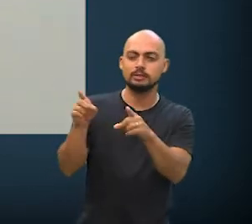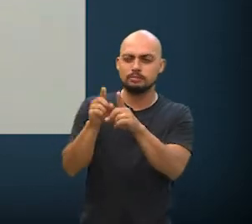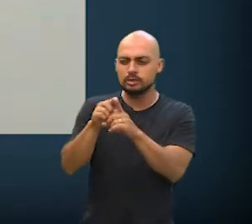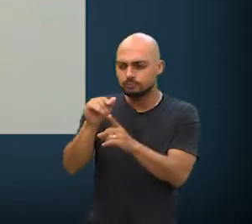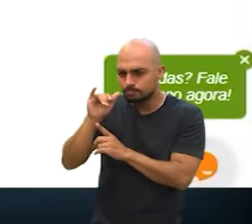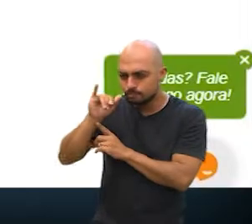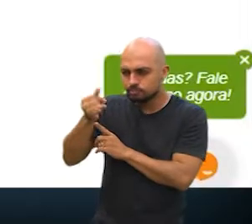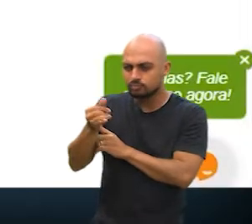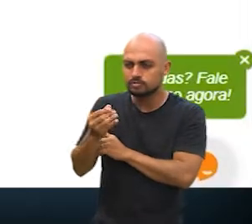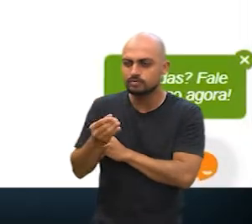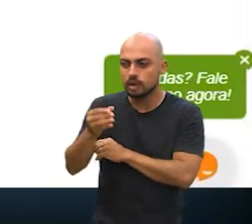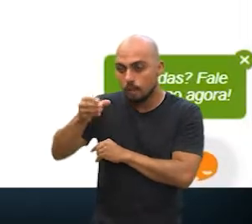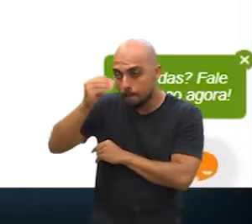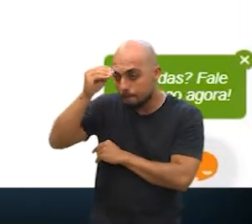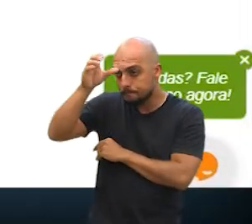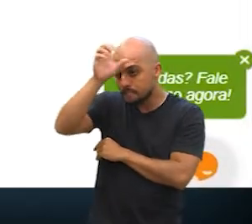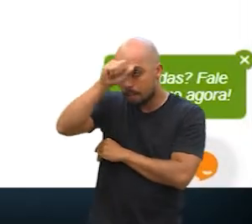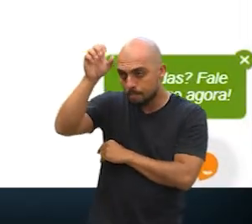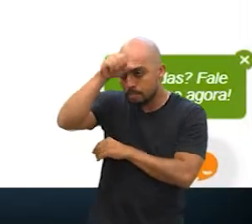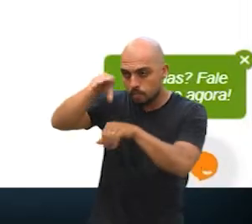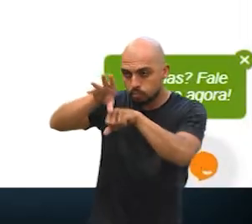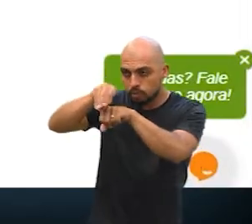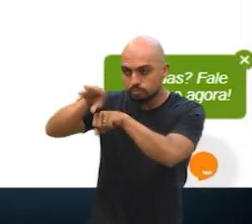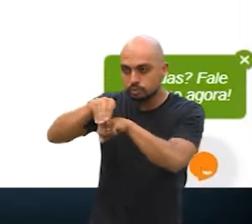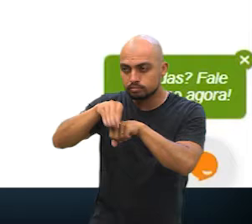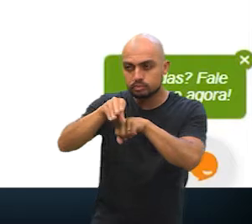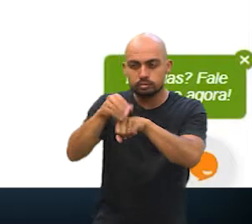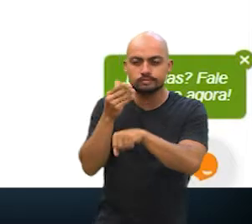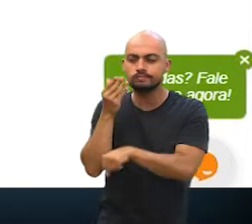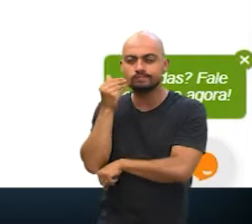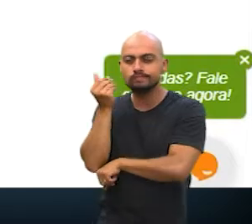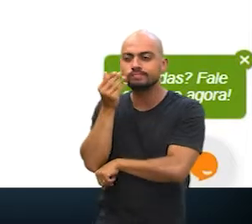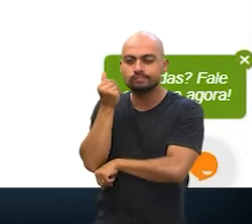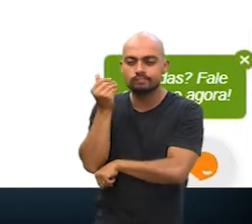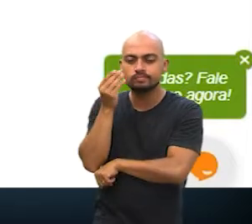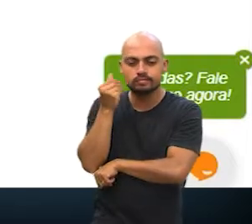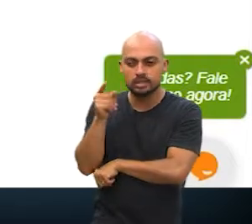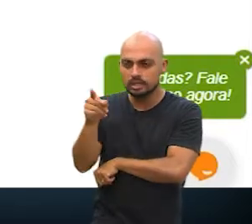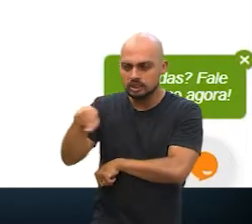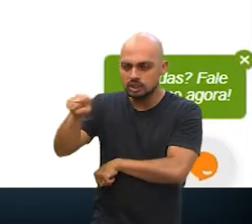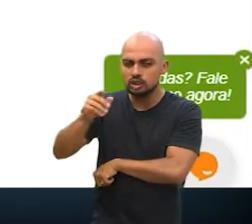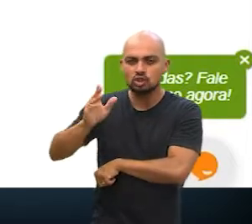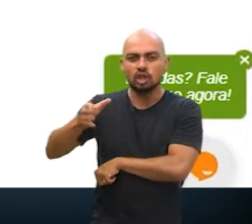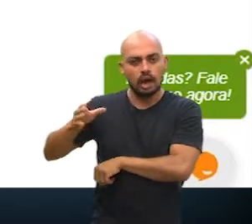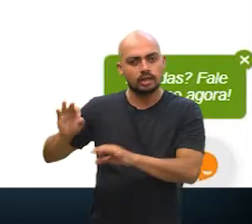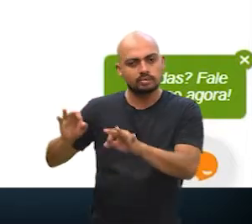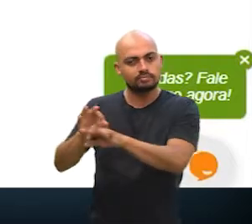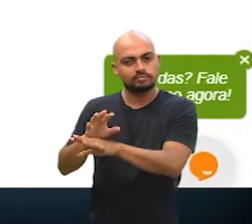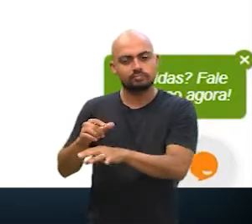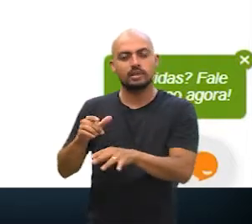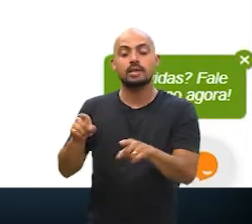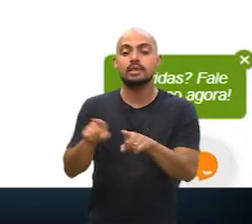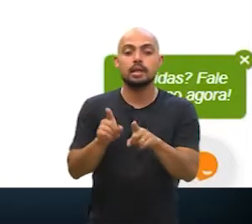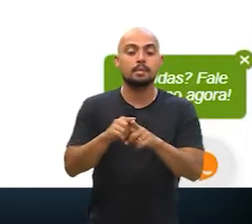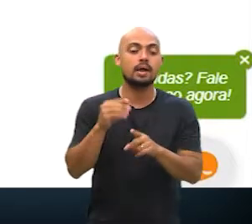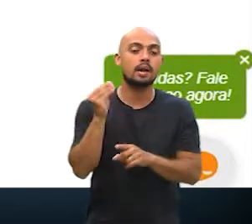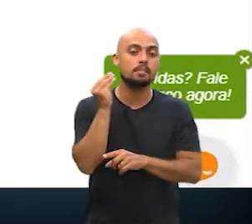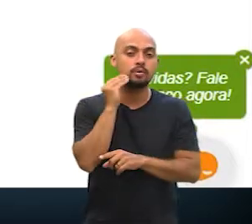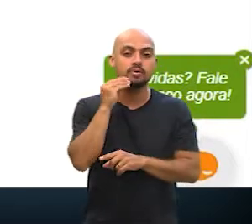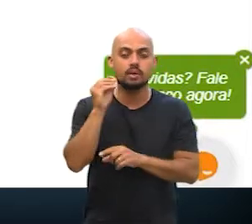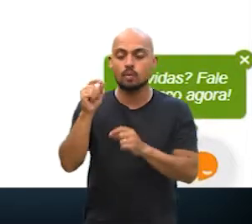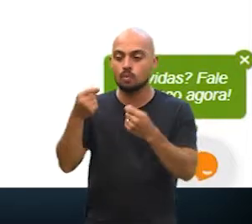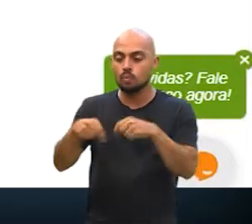proveito desse conhecimento de startups que já tinham passado pela essa etapa, por essa jornada, e para ver o que dava para a gente aproveitar e absorver